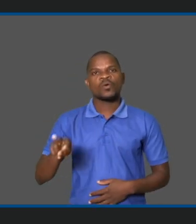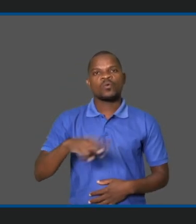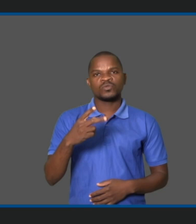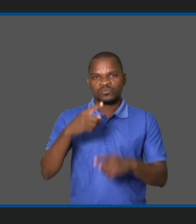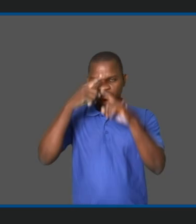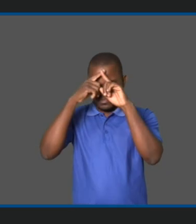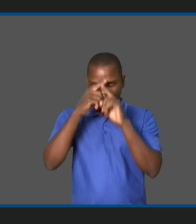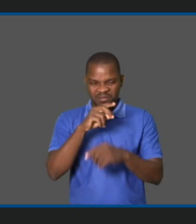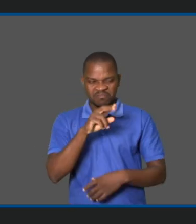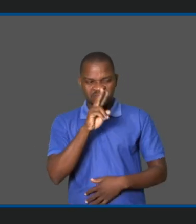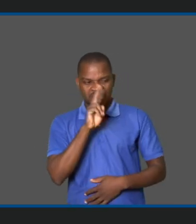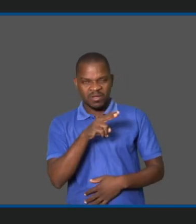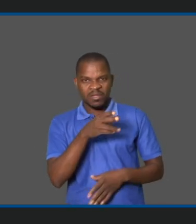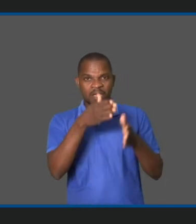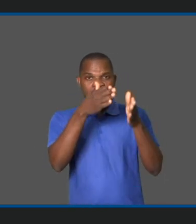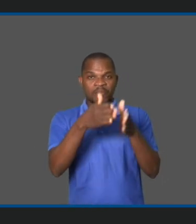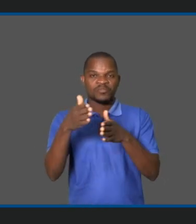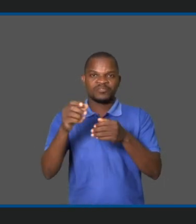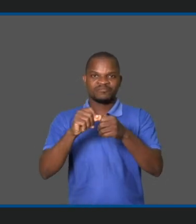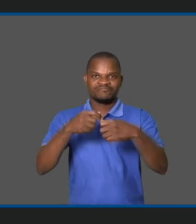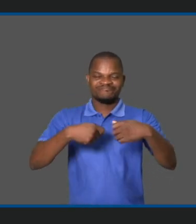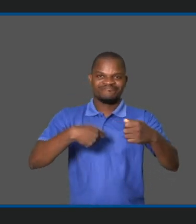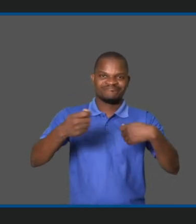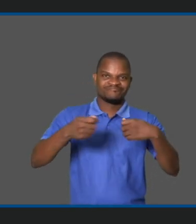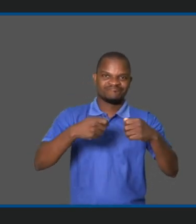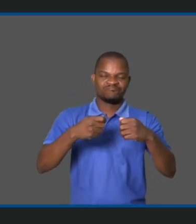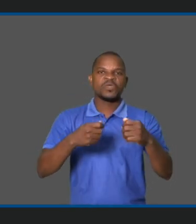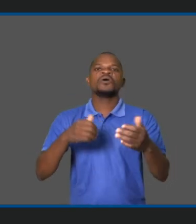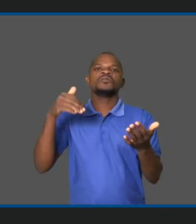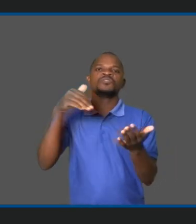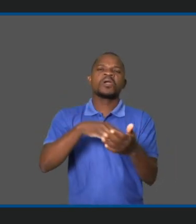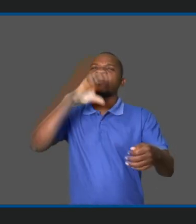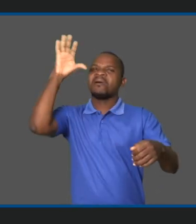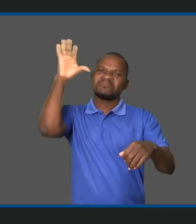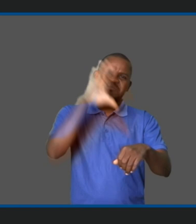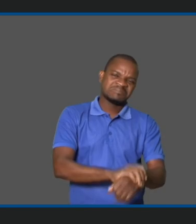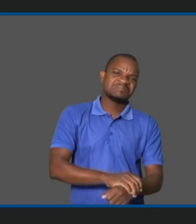quando não deviam vender, estão a abrir baracas quando não deviam abrir baracas. E é